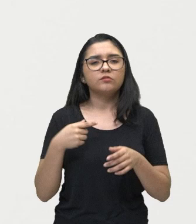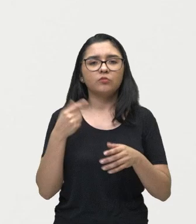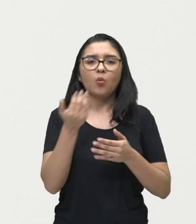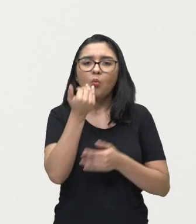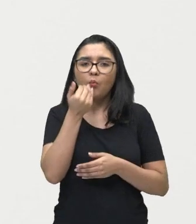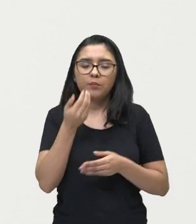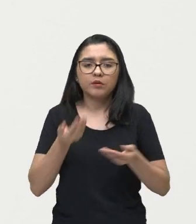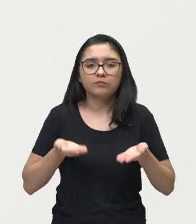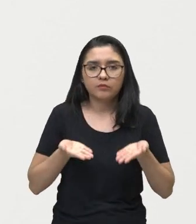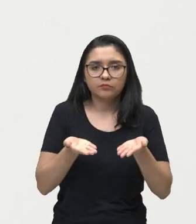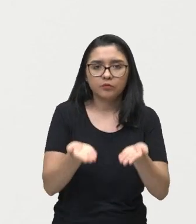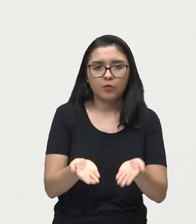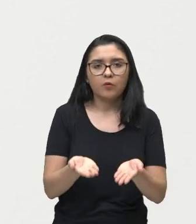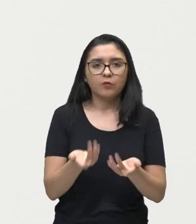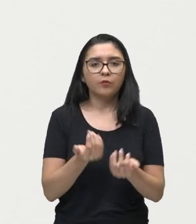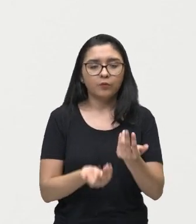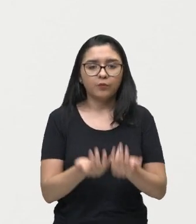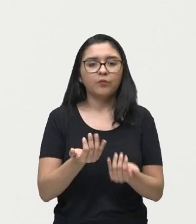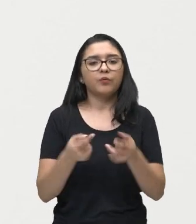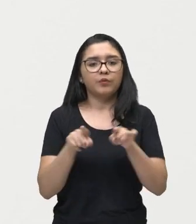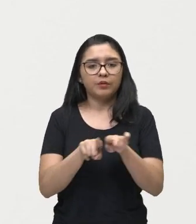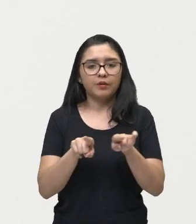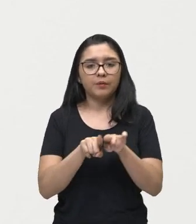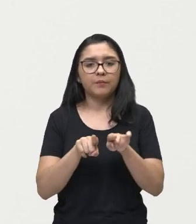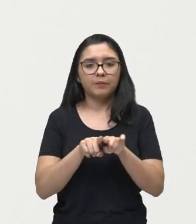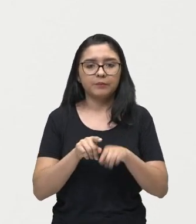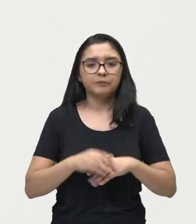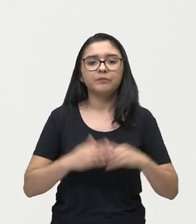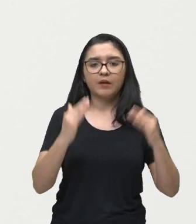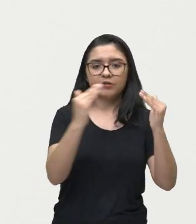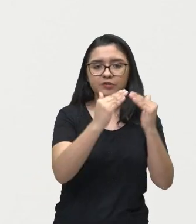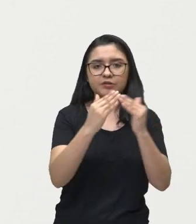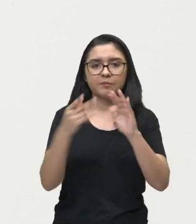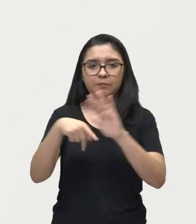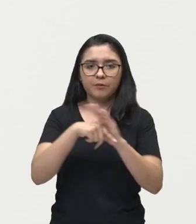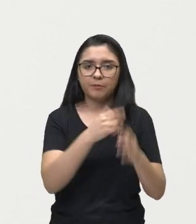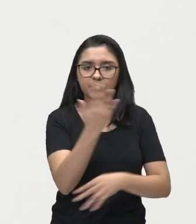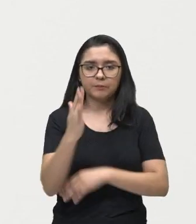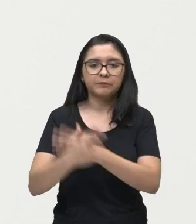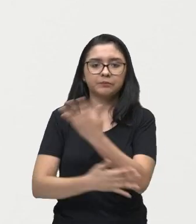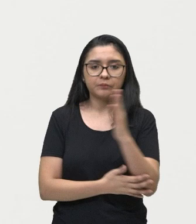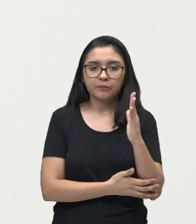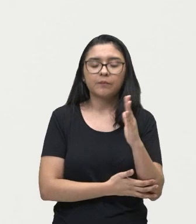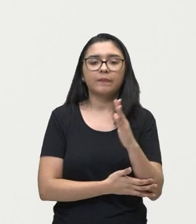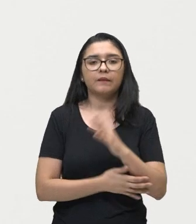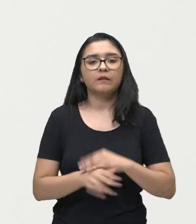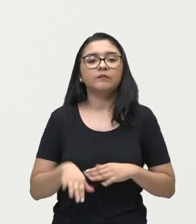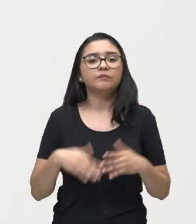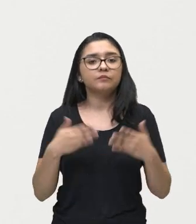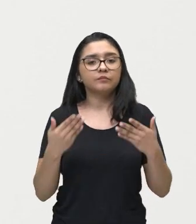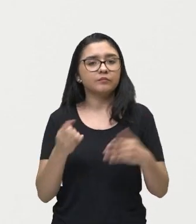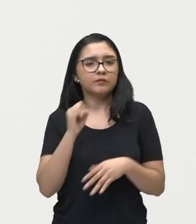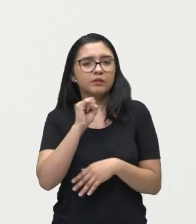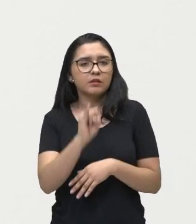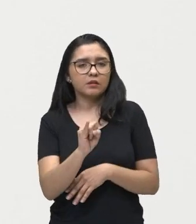das plantas. Então, observem que na irradiação térmica, se eu for assar um alimento,